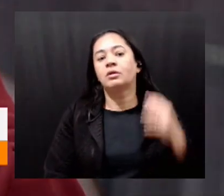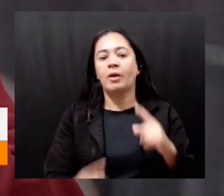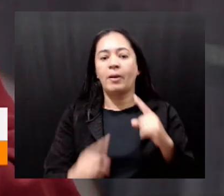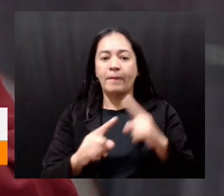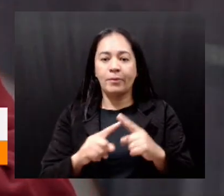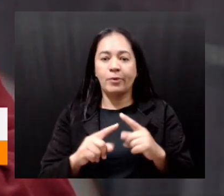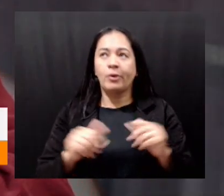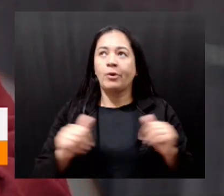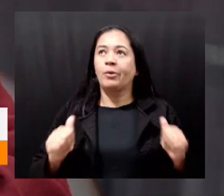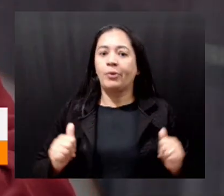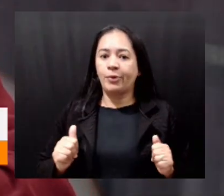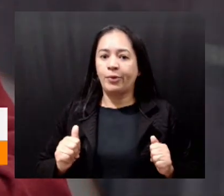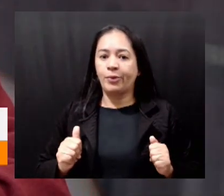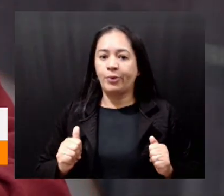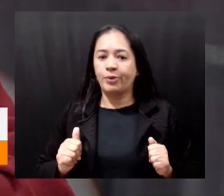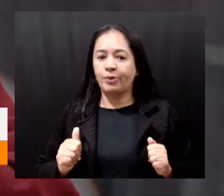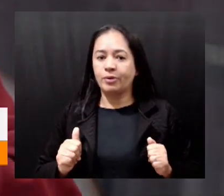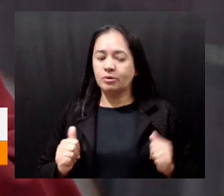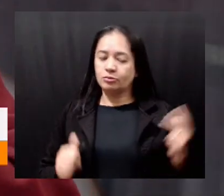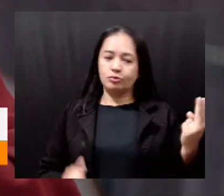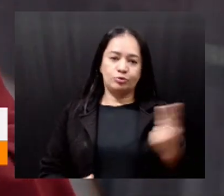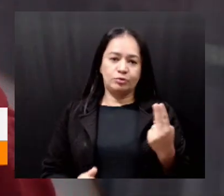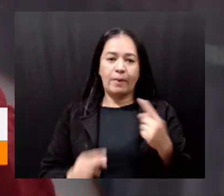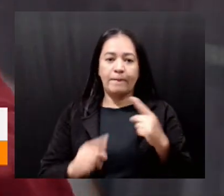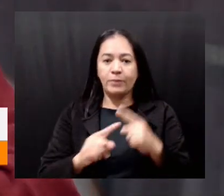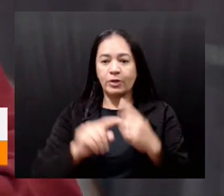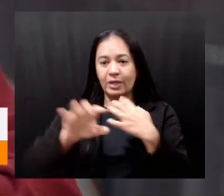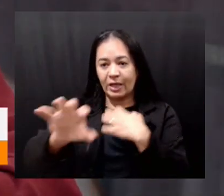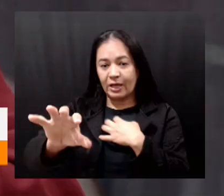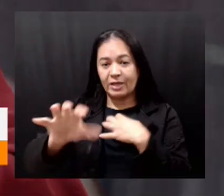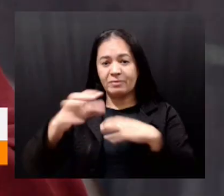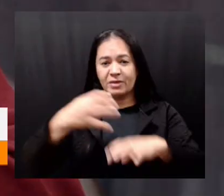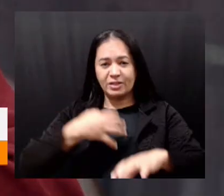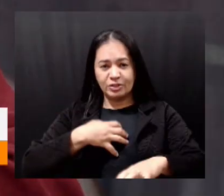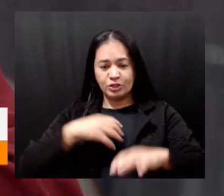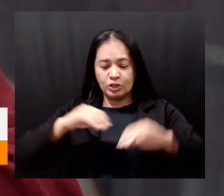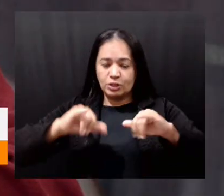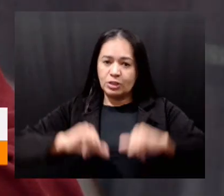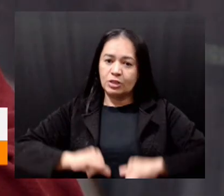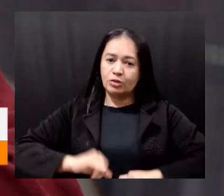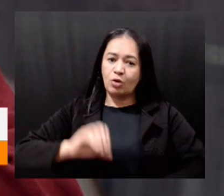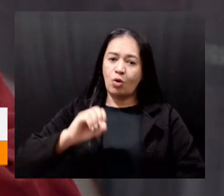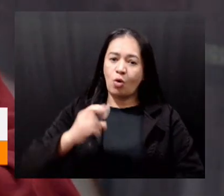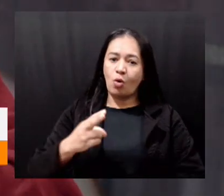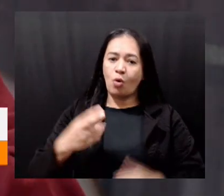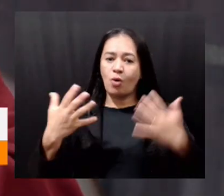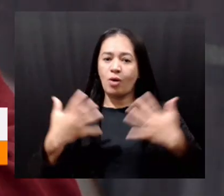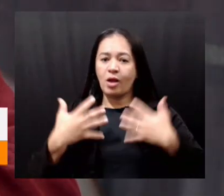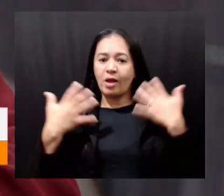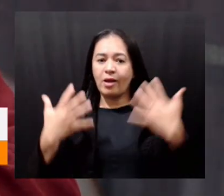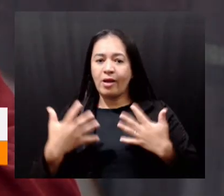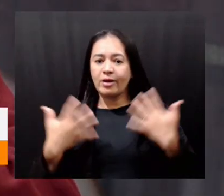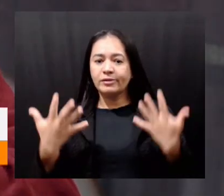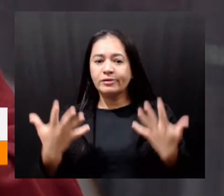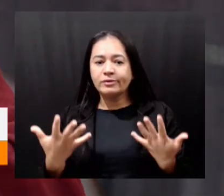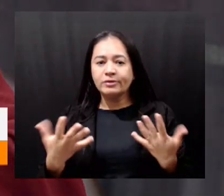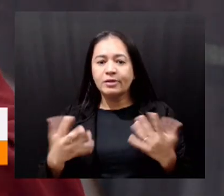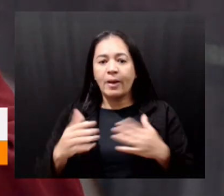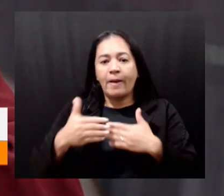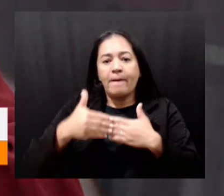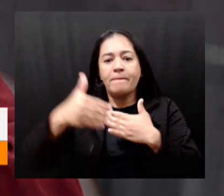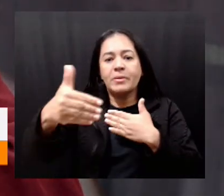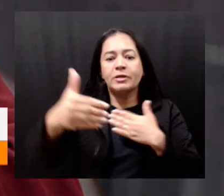normalmente a gente vai ter a empatia com a dor ou a alegria do outro, né, a partir de uma identificação que